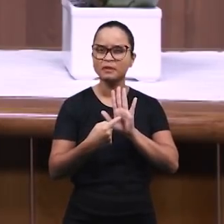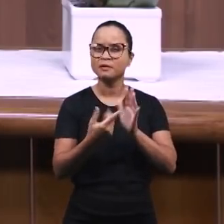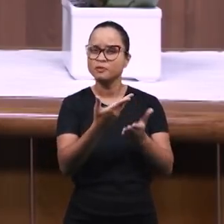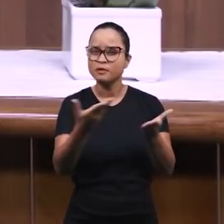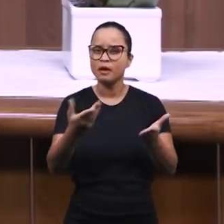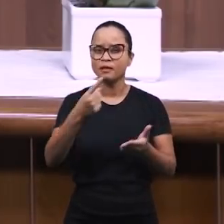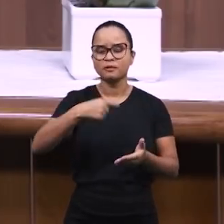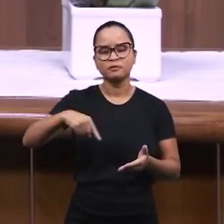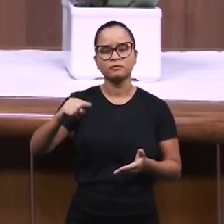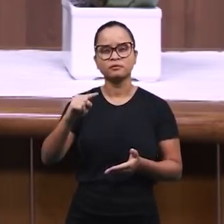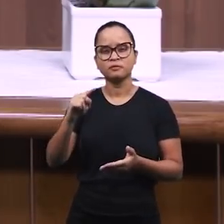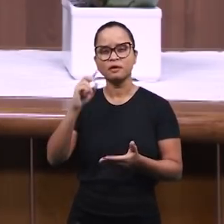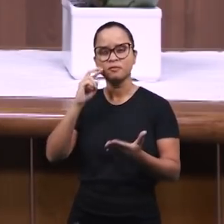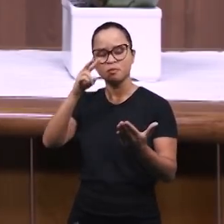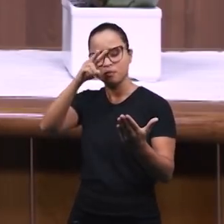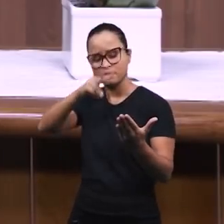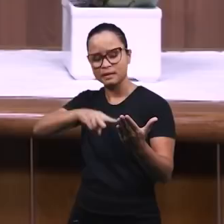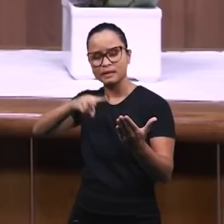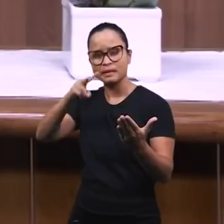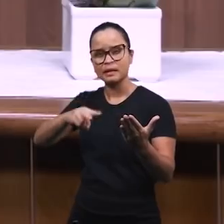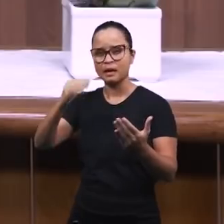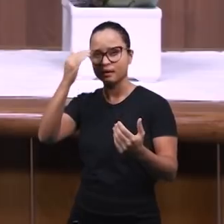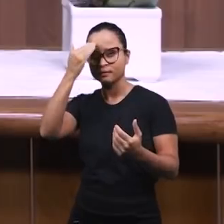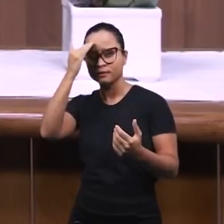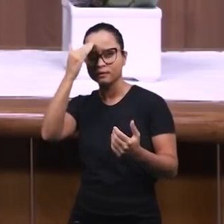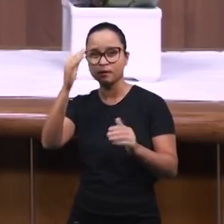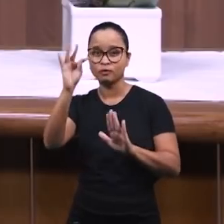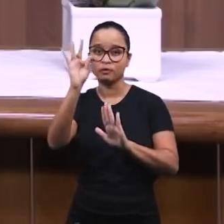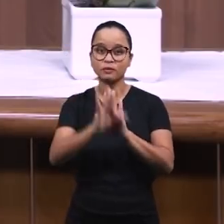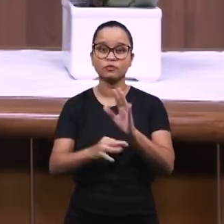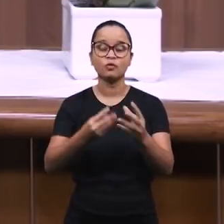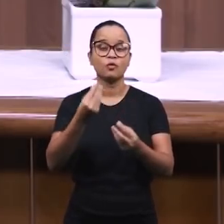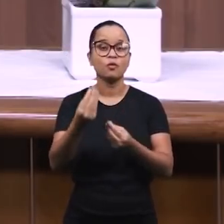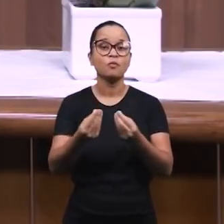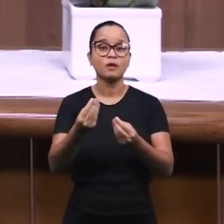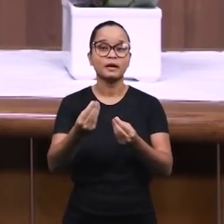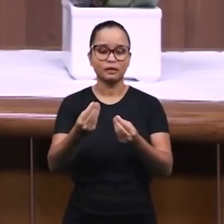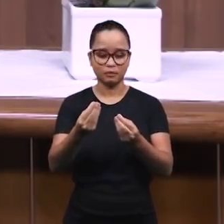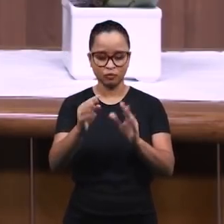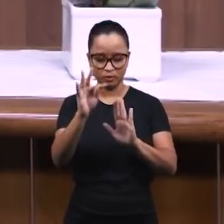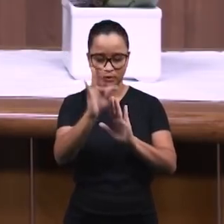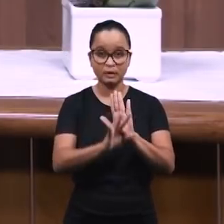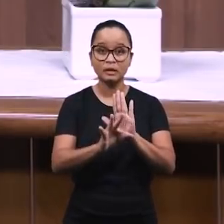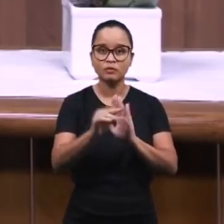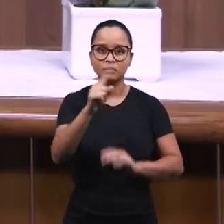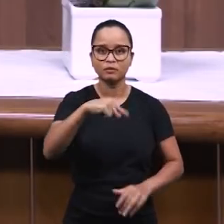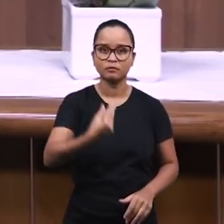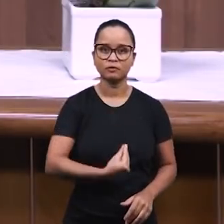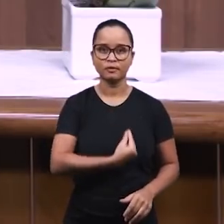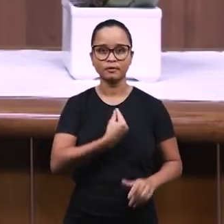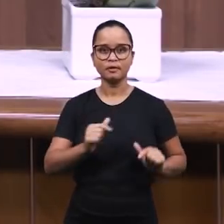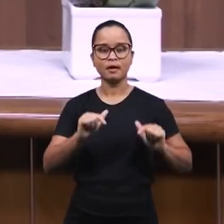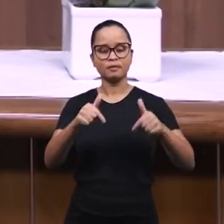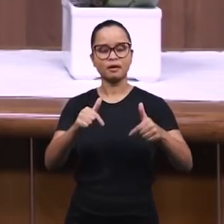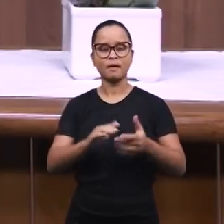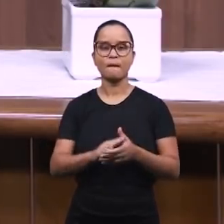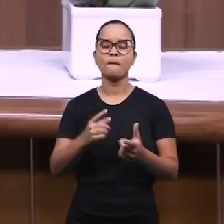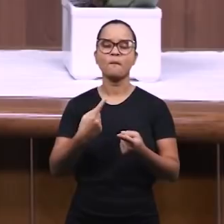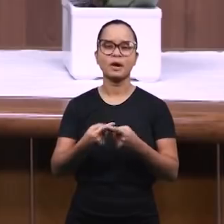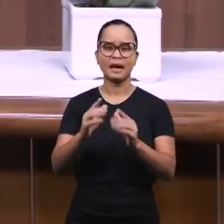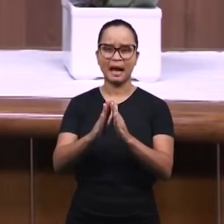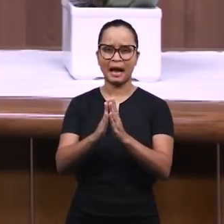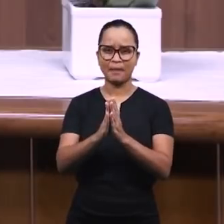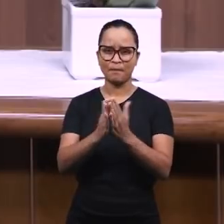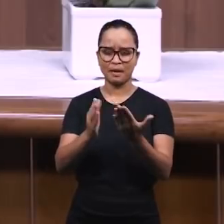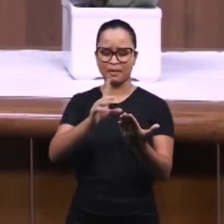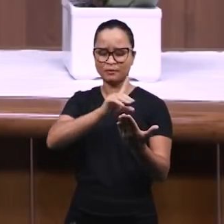nós meditemos sobre este texto e sobre a aplicação deste texto às nossas vidas. A Bíblia não